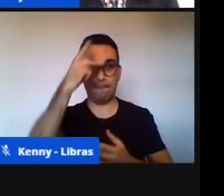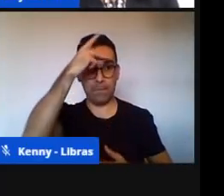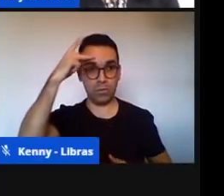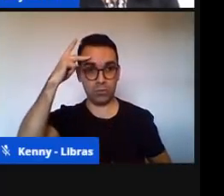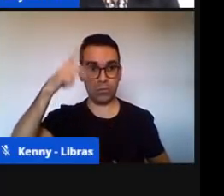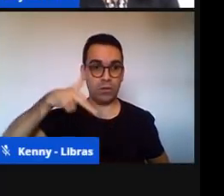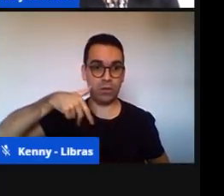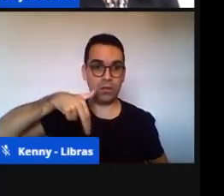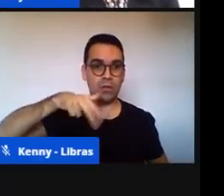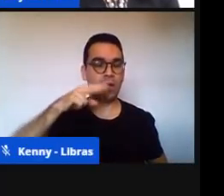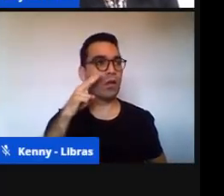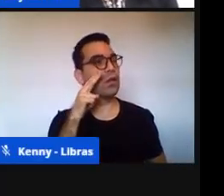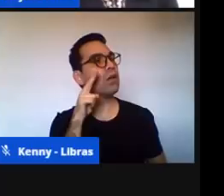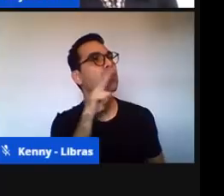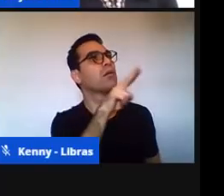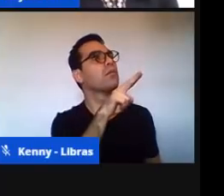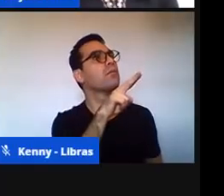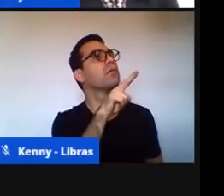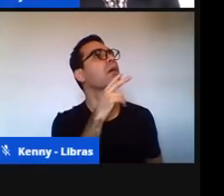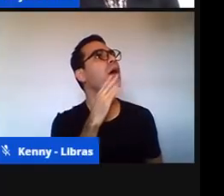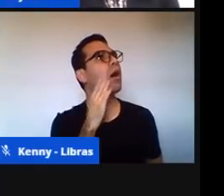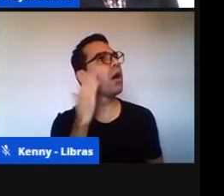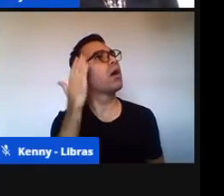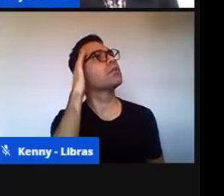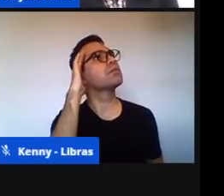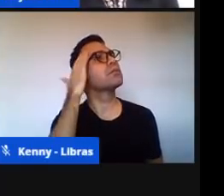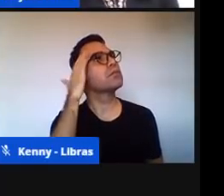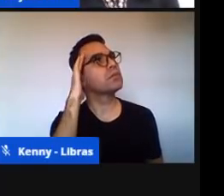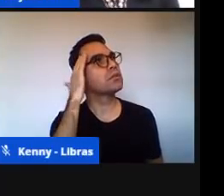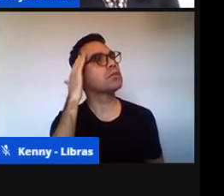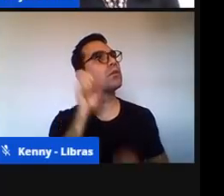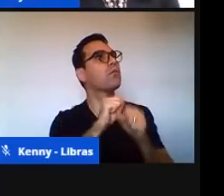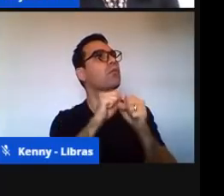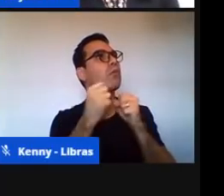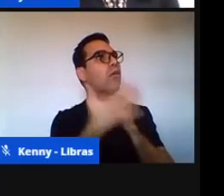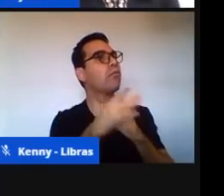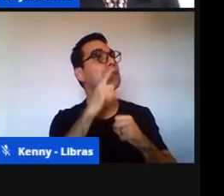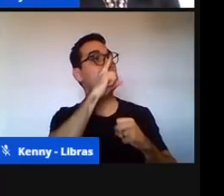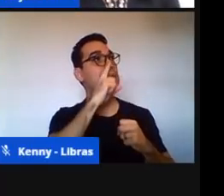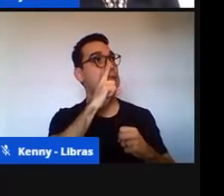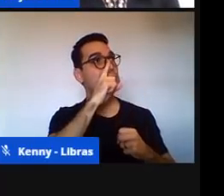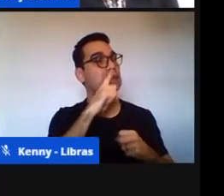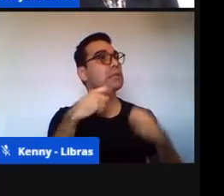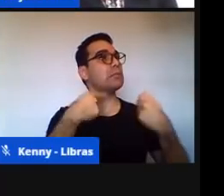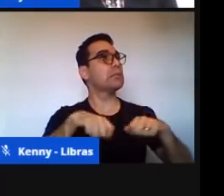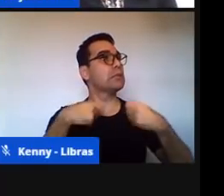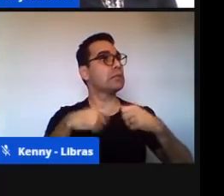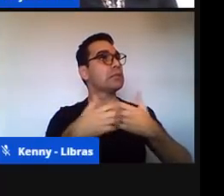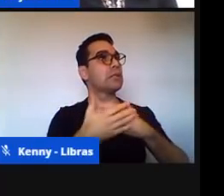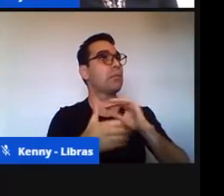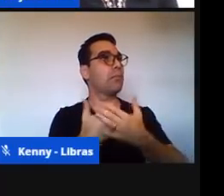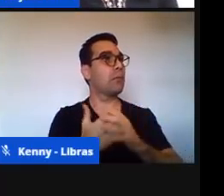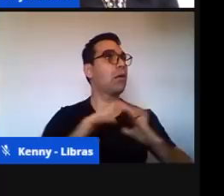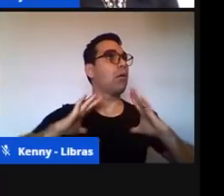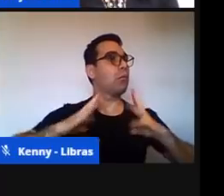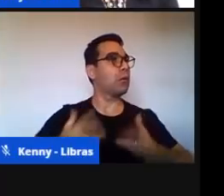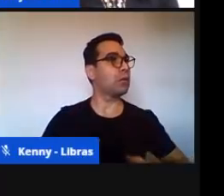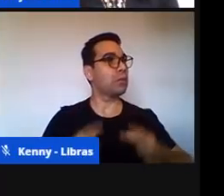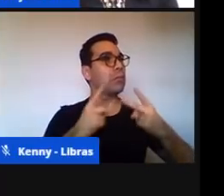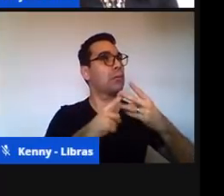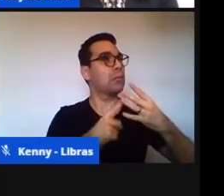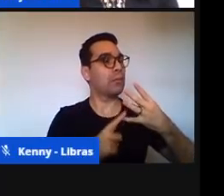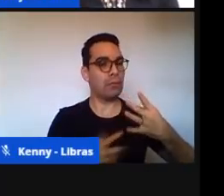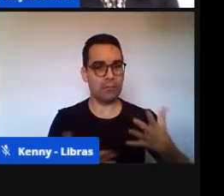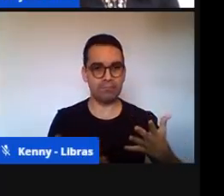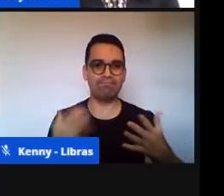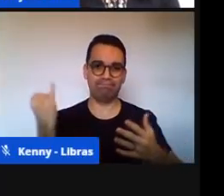cartazes que a gente já disponibiliza na nossa rotina para todas as escolas. Além disso, é importante ter um cartaz com